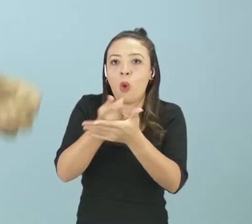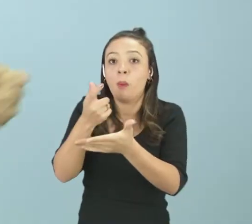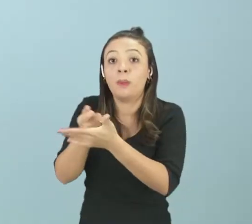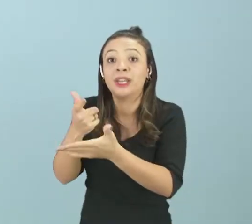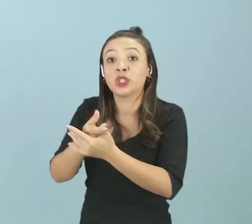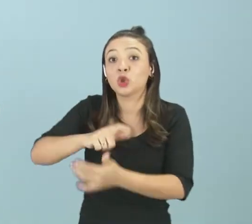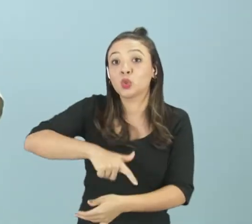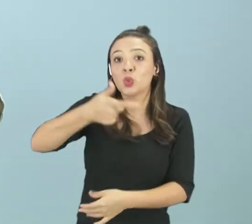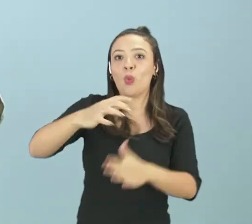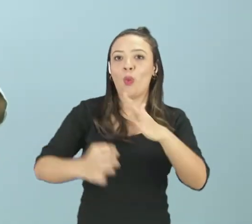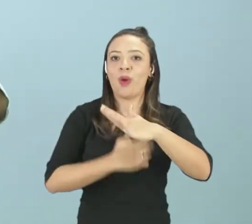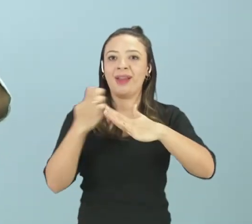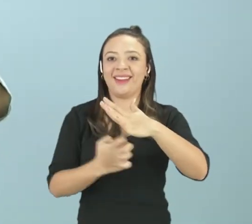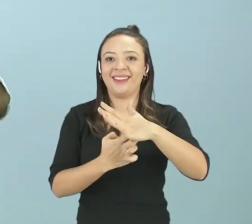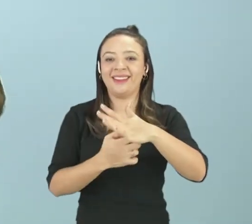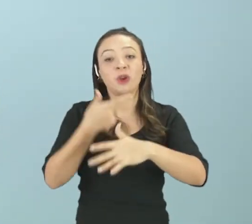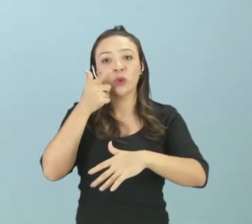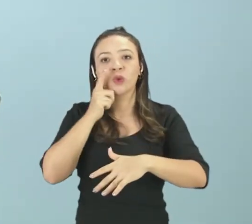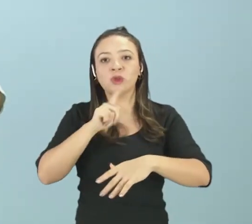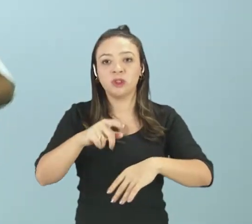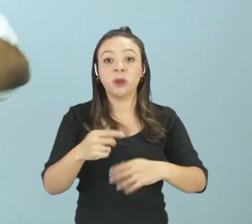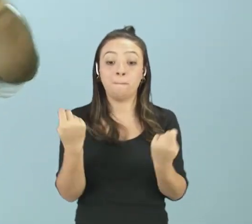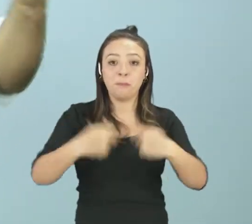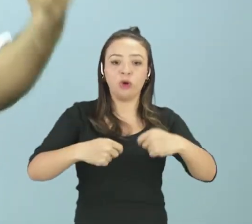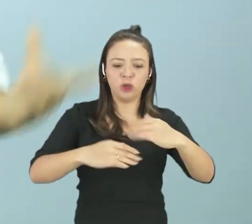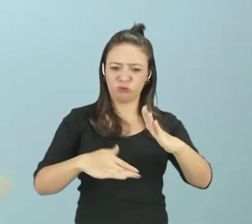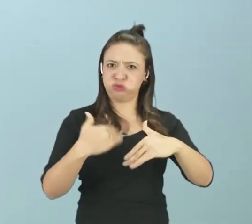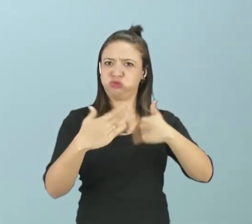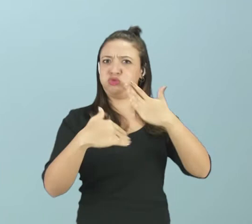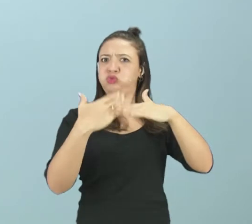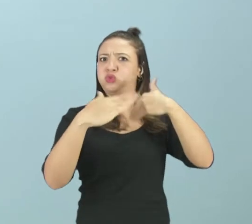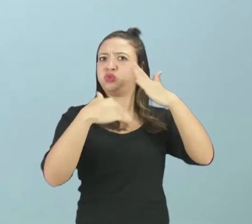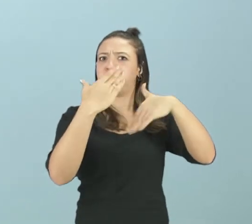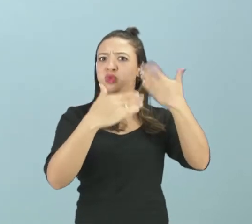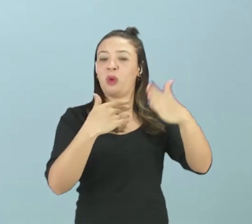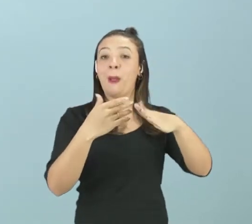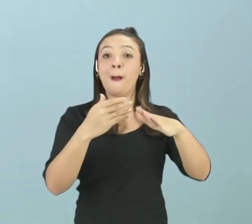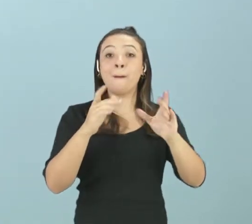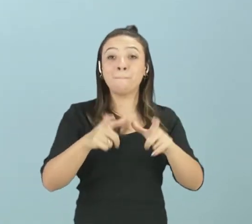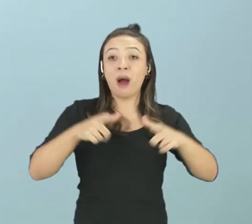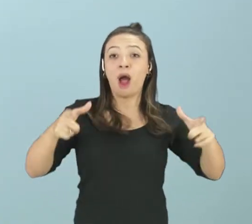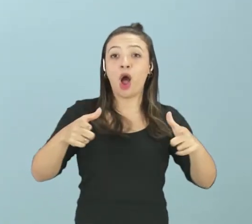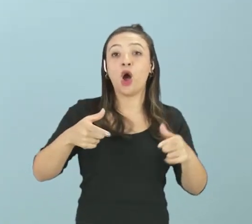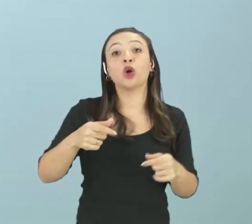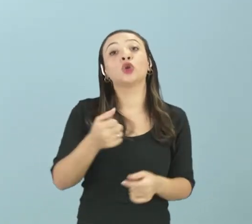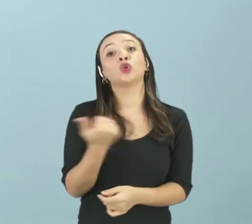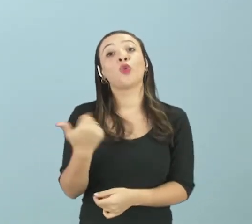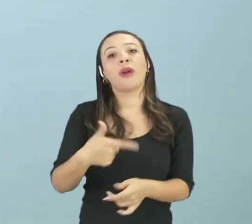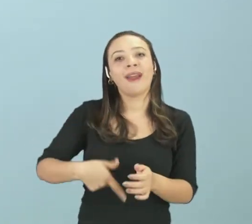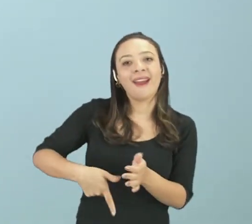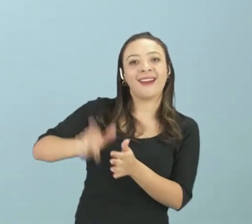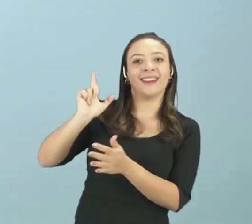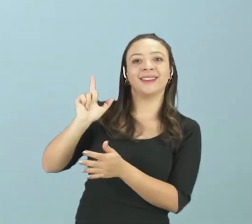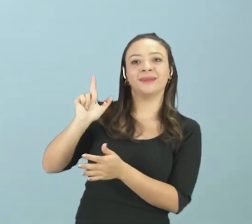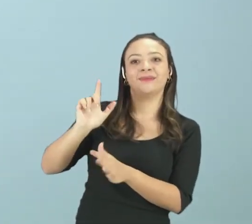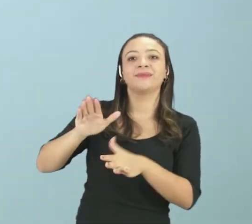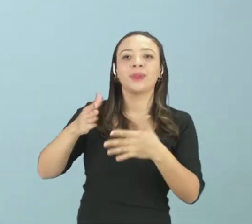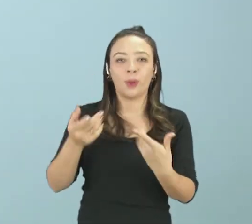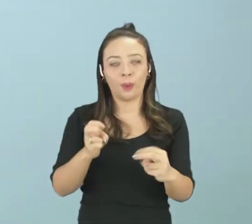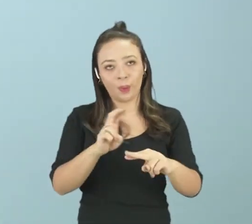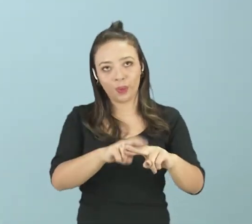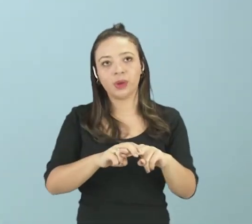de outras empresas e transformaram em corporações muito maiores do que antes então é isso é um dos fatores que